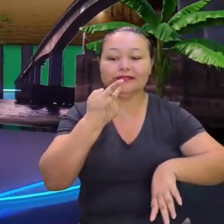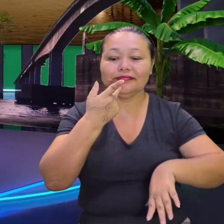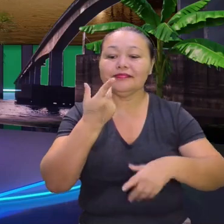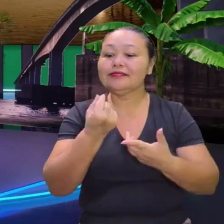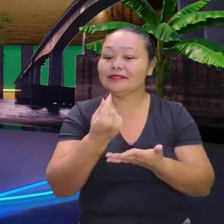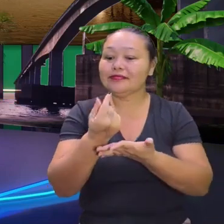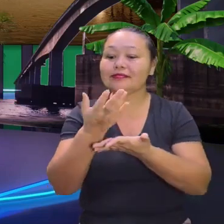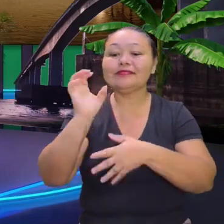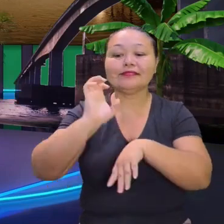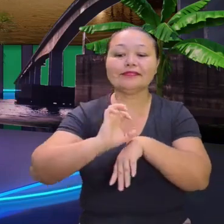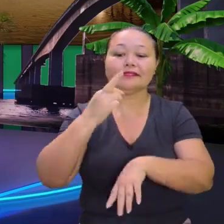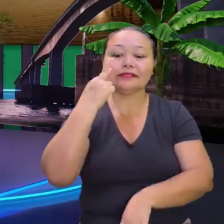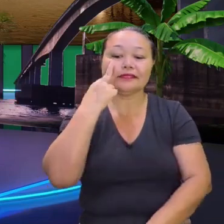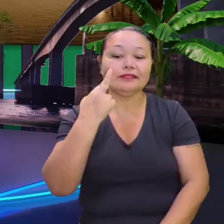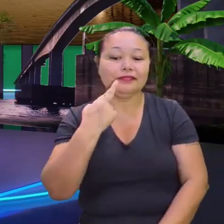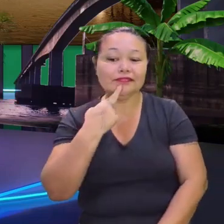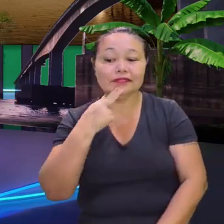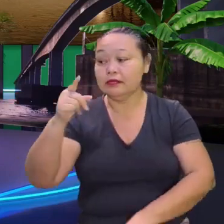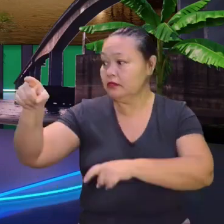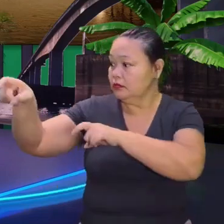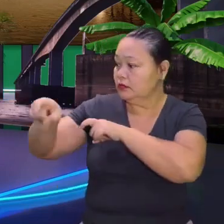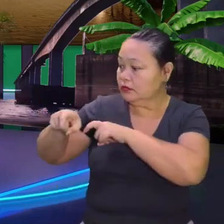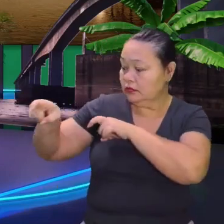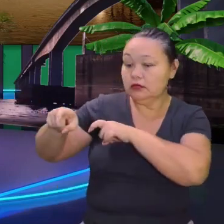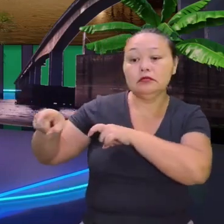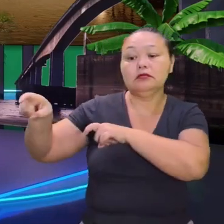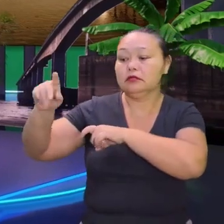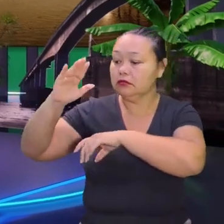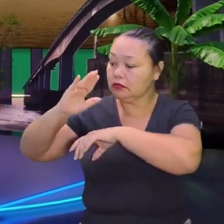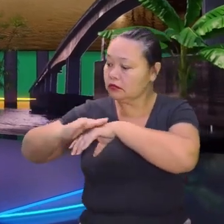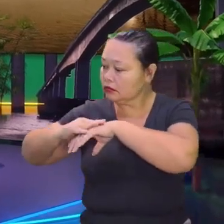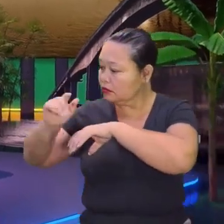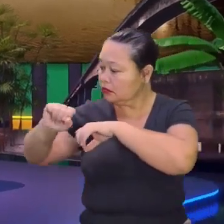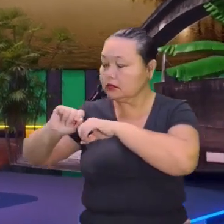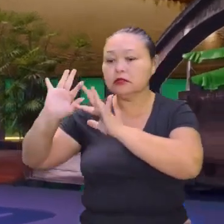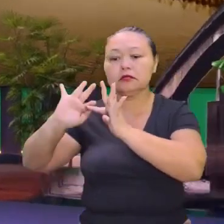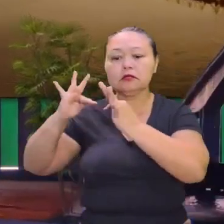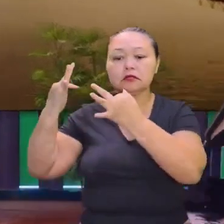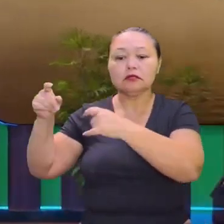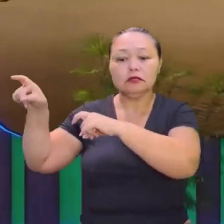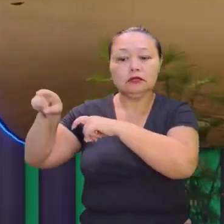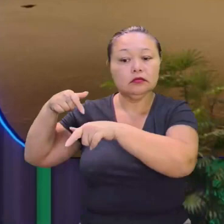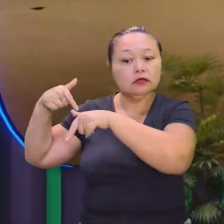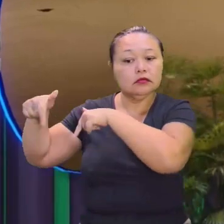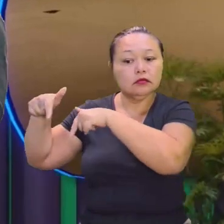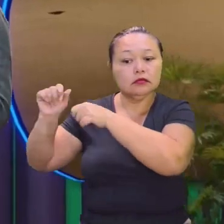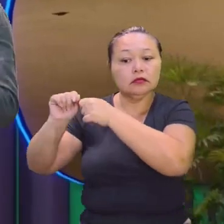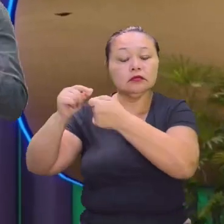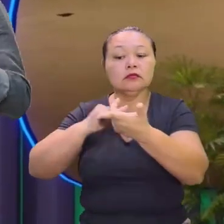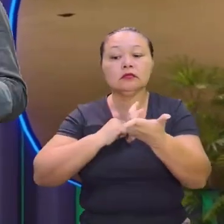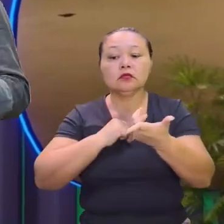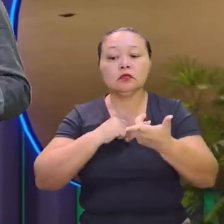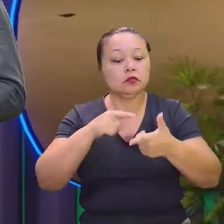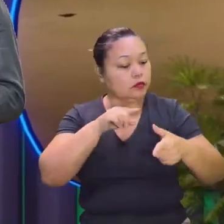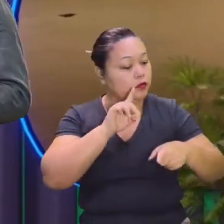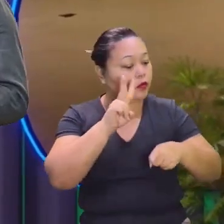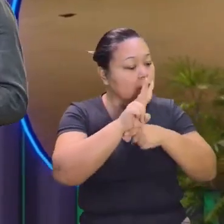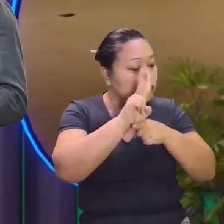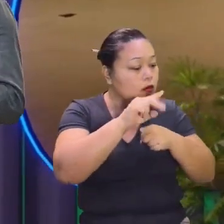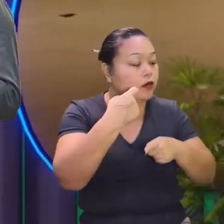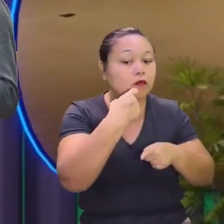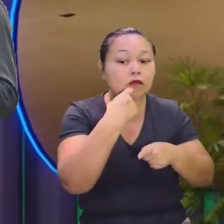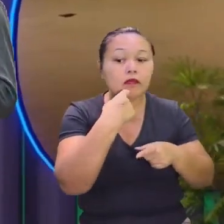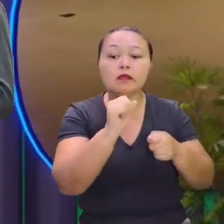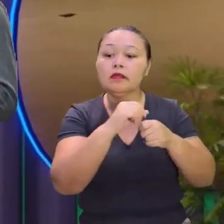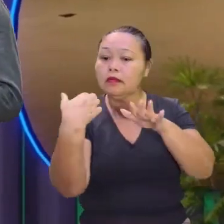sobre a economia de Rondônia, falamos sobre a agricultura, o agricultor familiar, falamos sobre a piscicultura, falamos